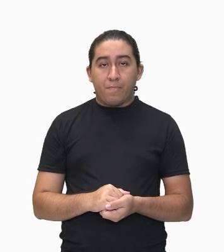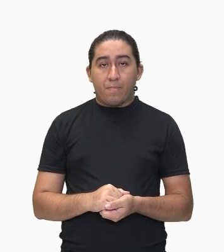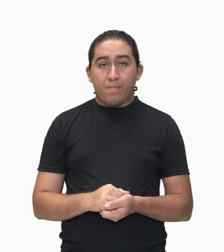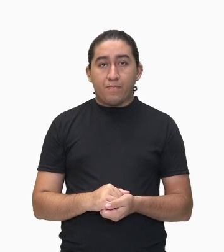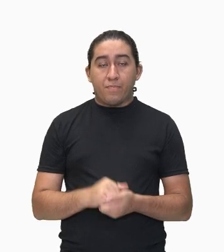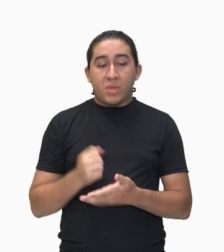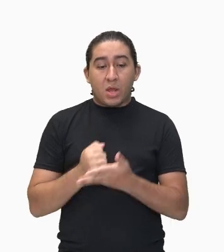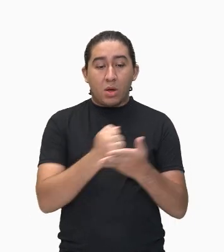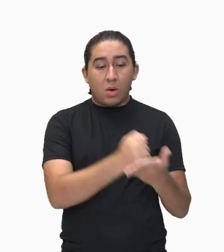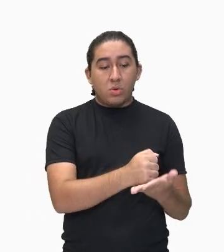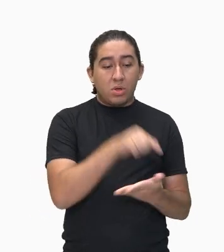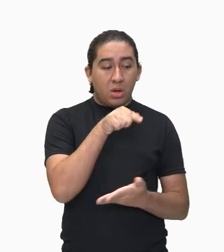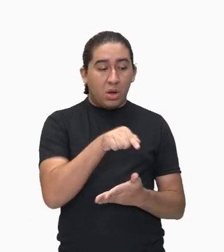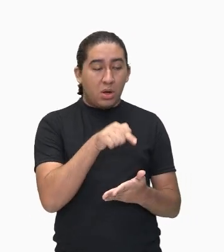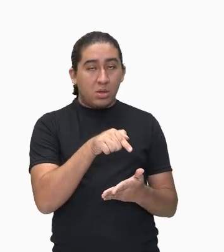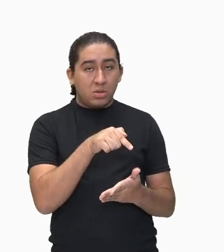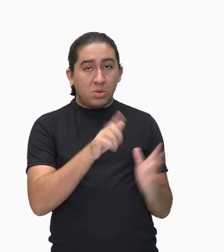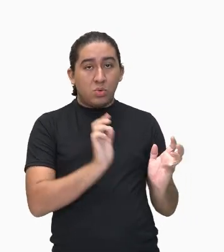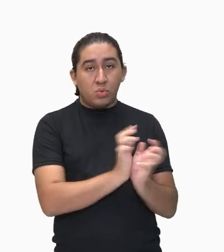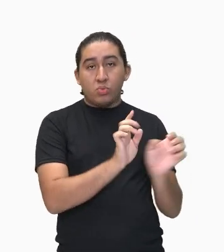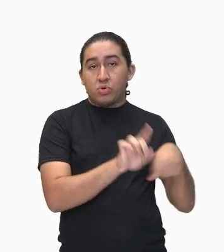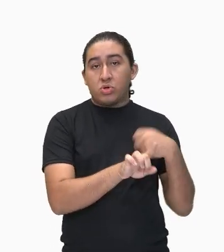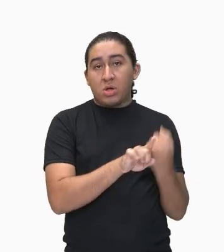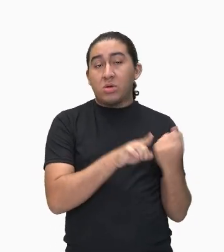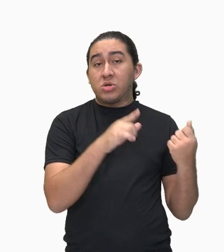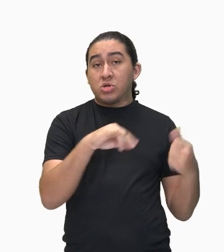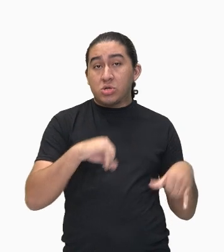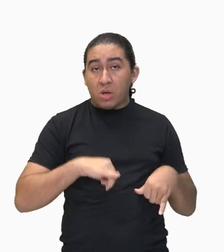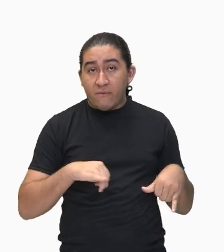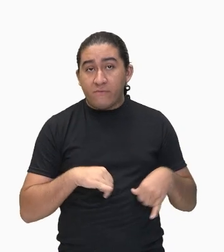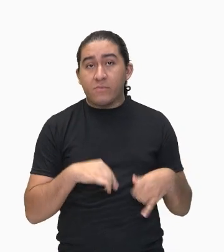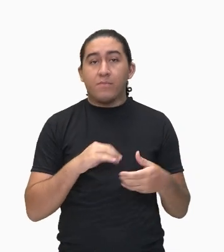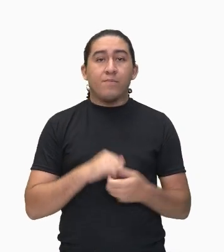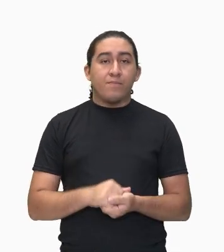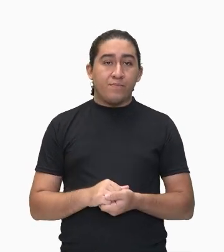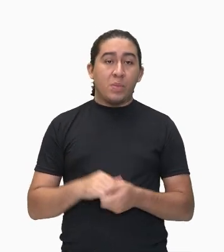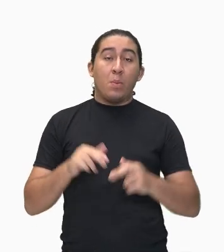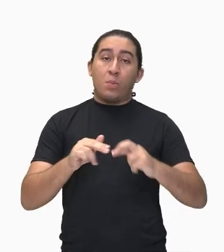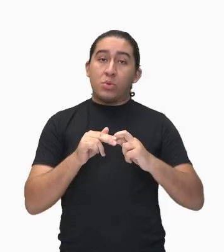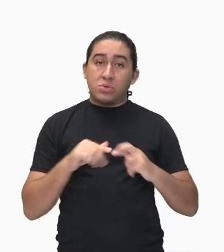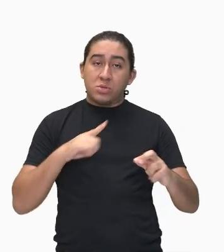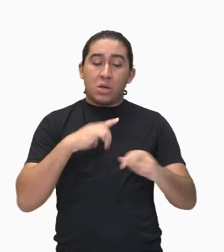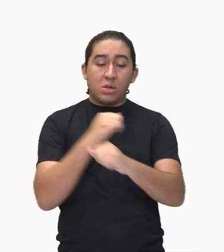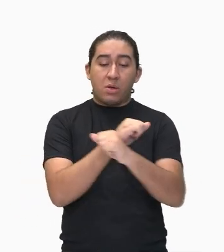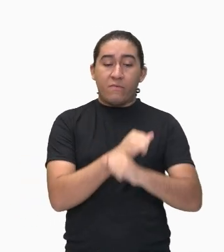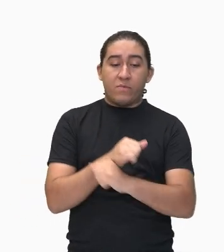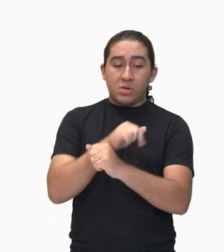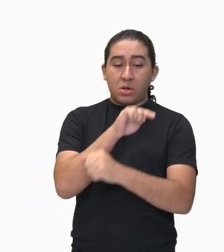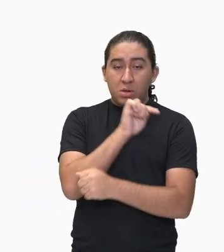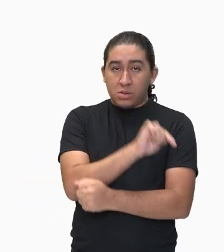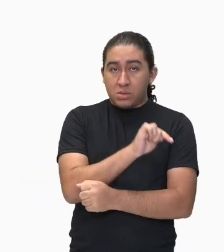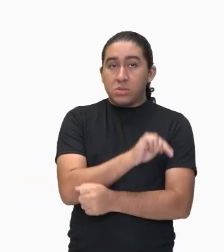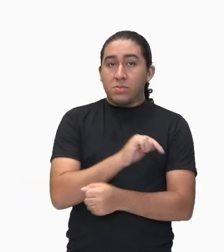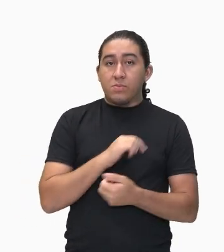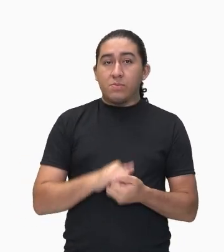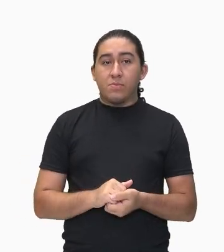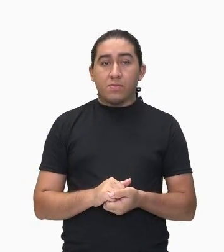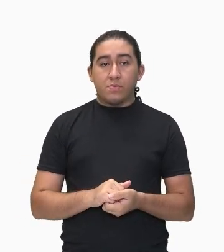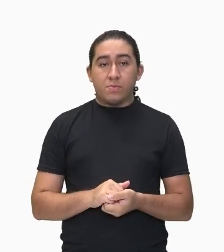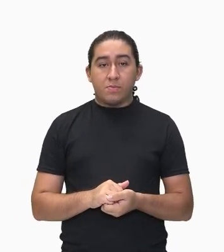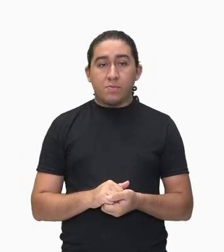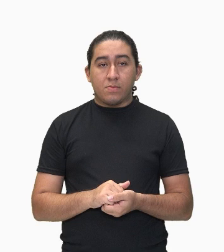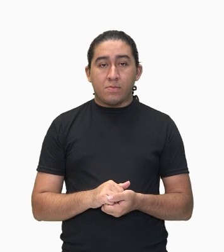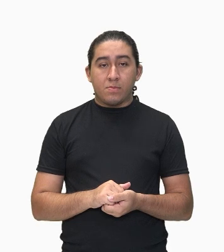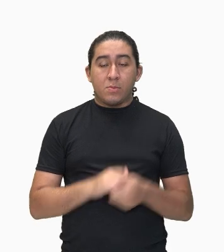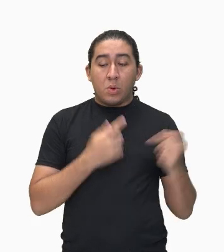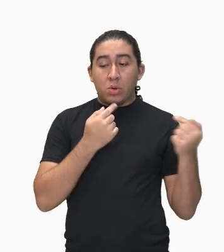sociais mais sofridas. Então, eles vão defender esta classe social. Então, eles vão